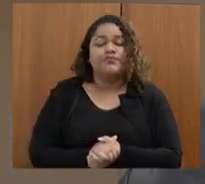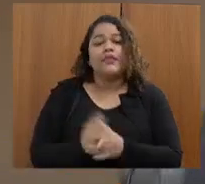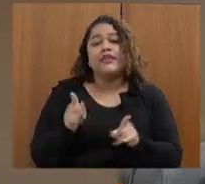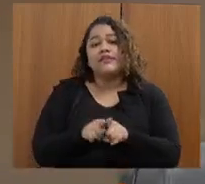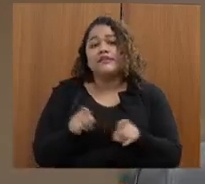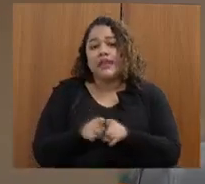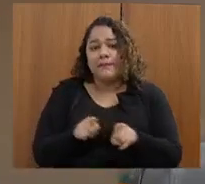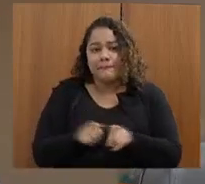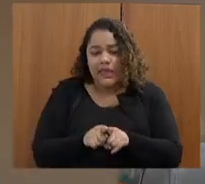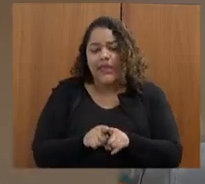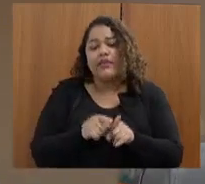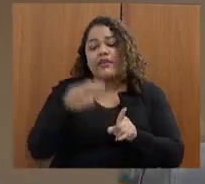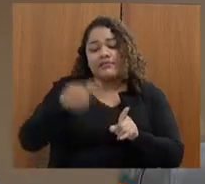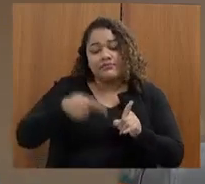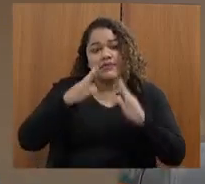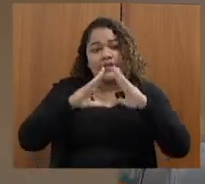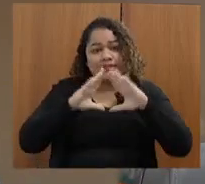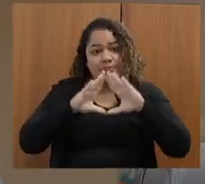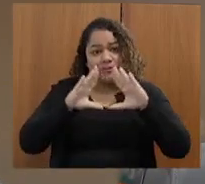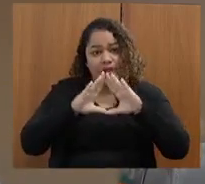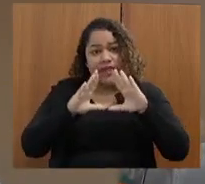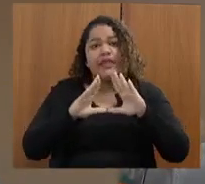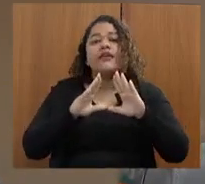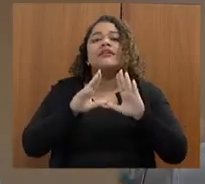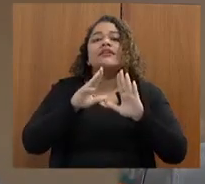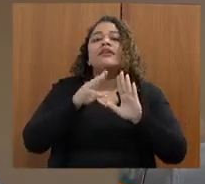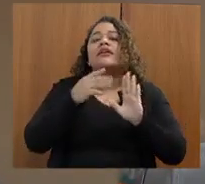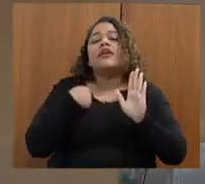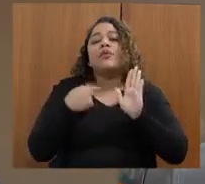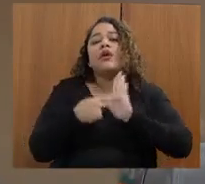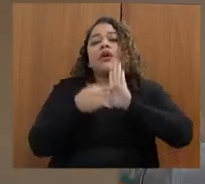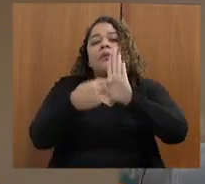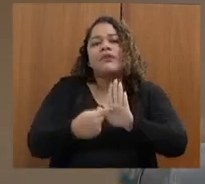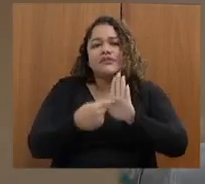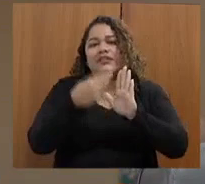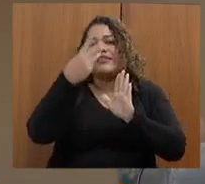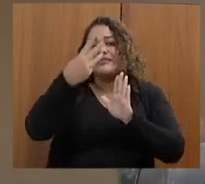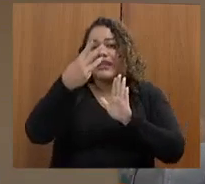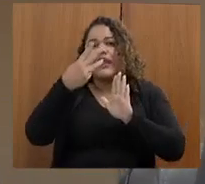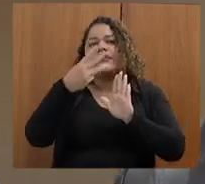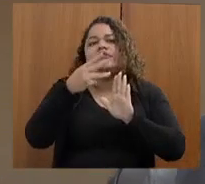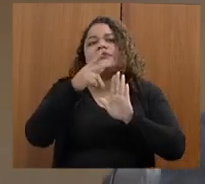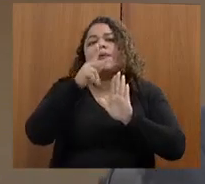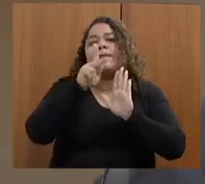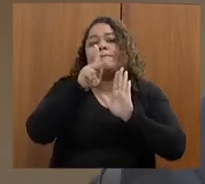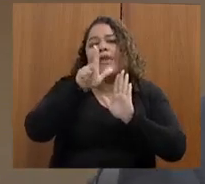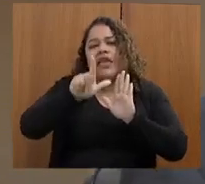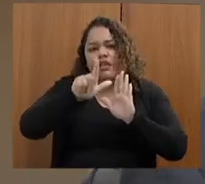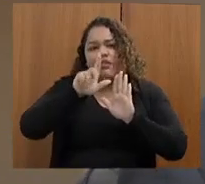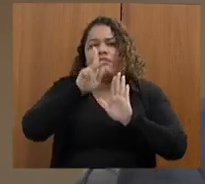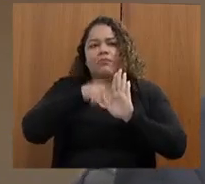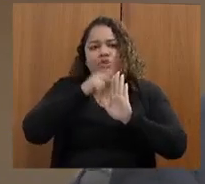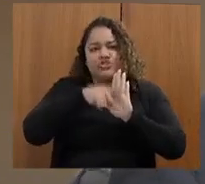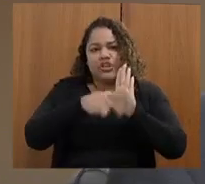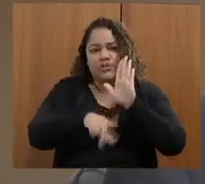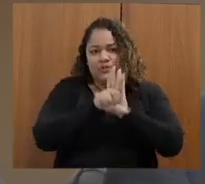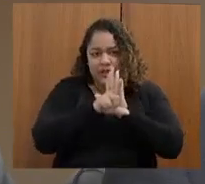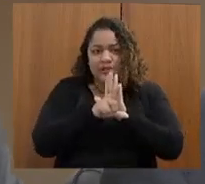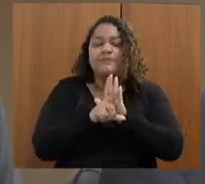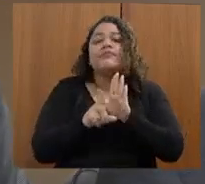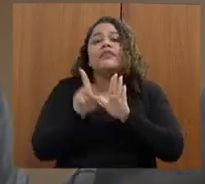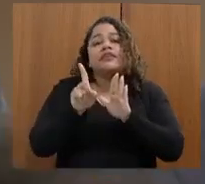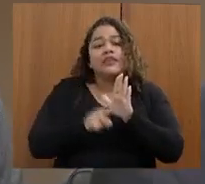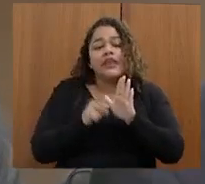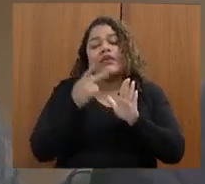segurança nas escolas um projeto falando a respeito da necessidade de segurança armado nas escolas para proteger as nossas